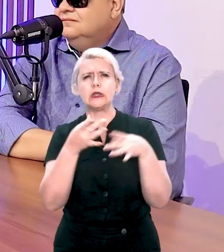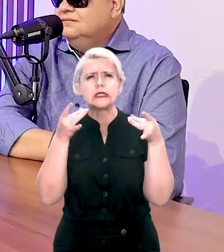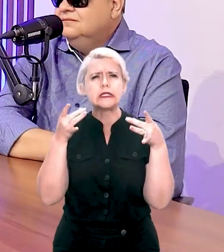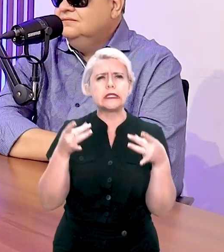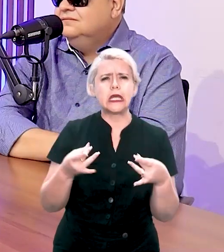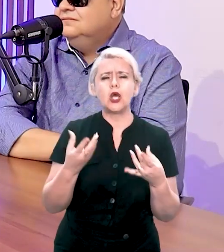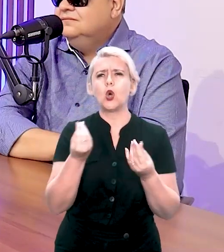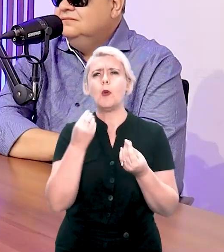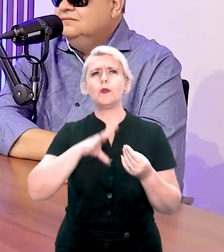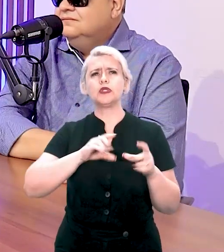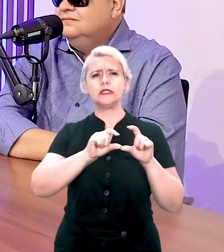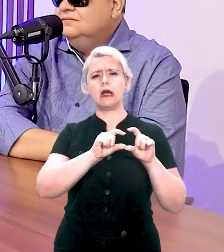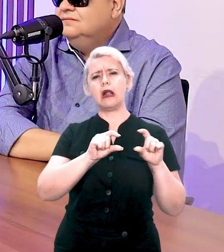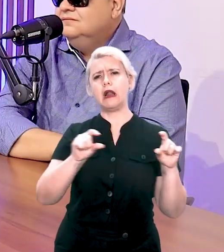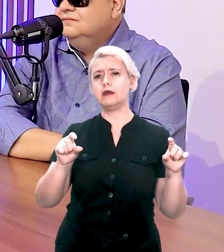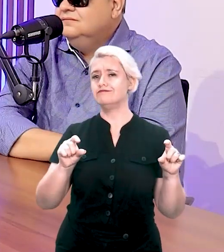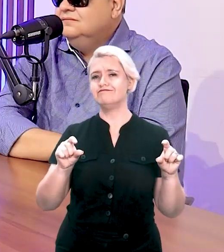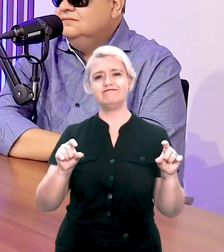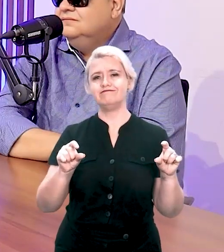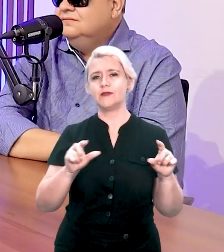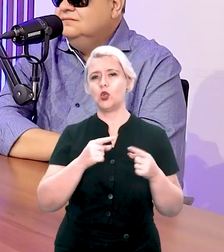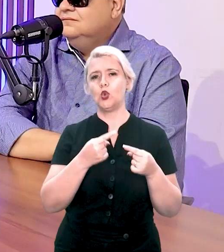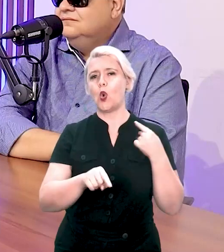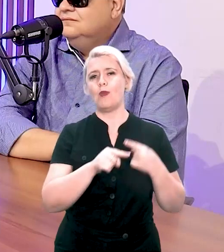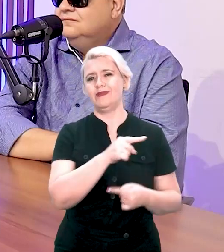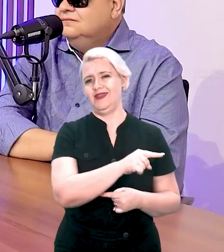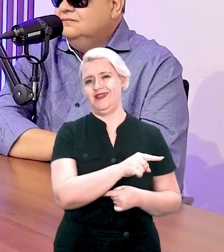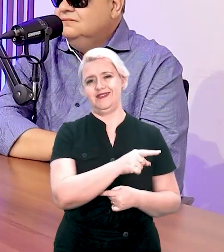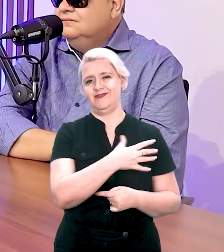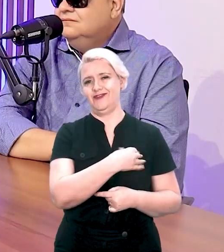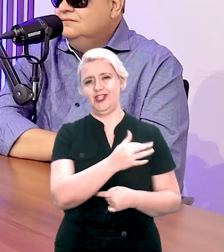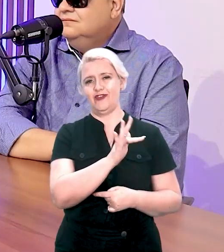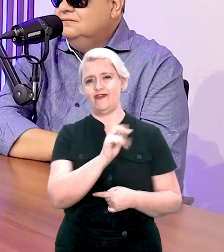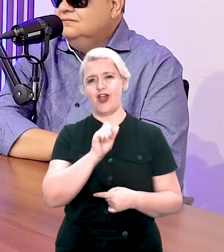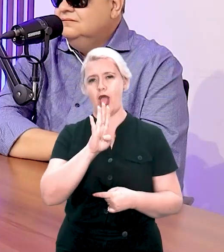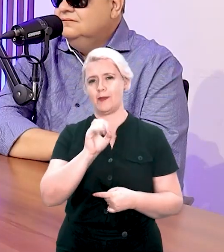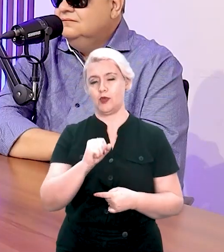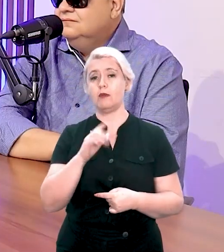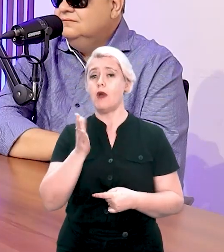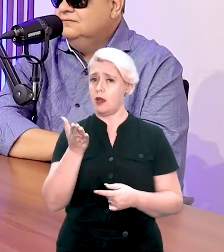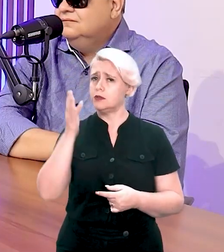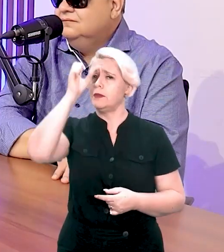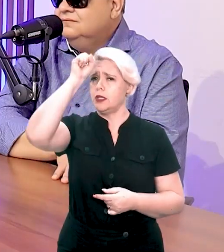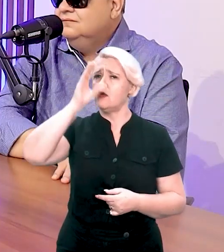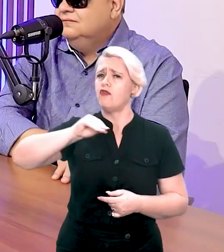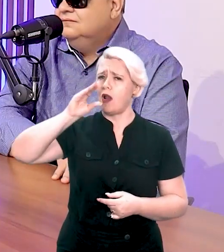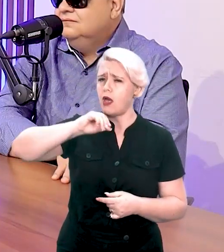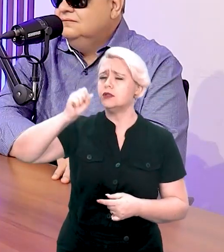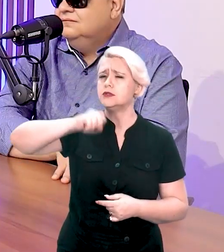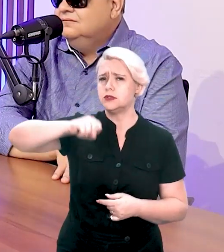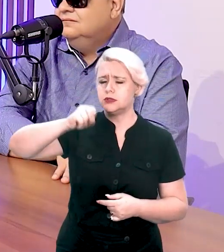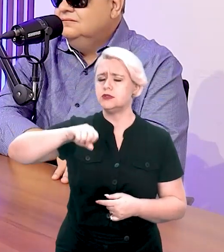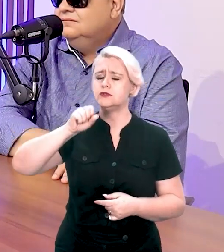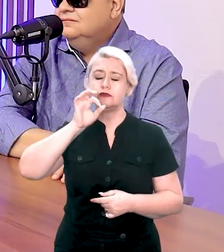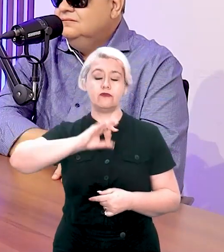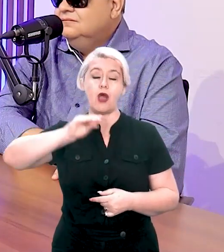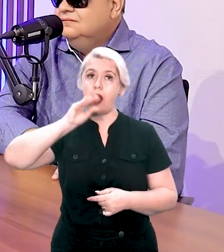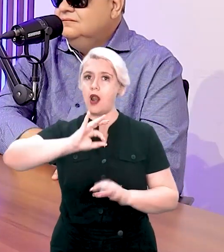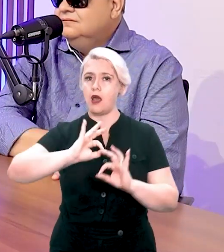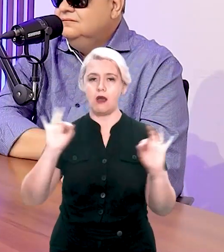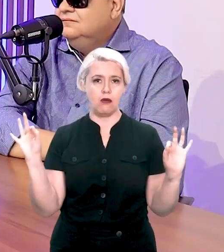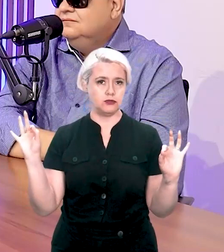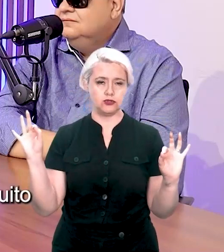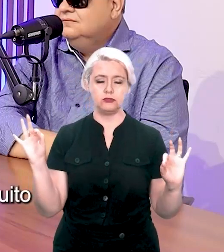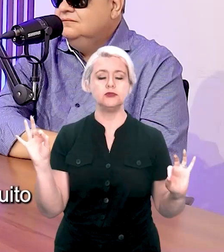é montada, gente, não era para ele, né? Mas ele aprendeu a falar, claro, ele fala, óbvio,